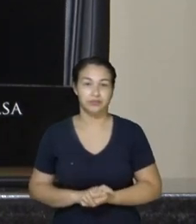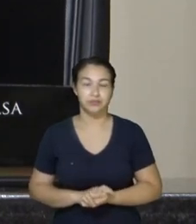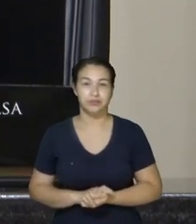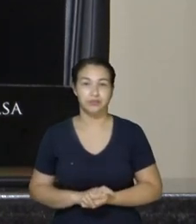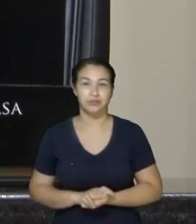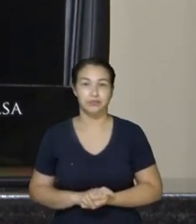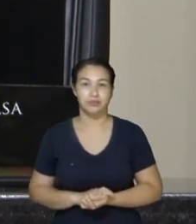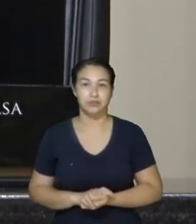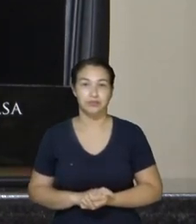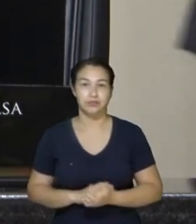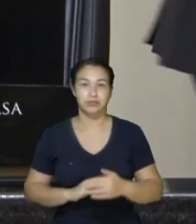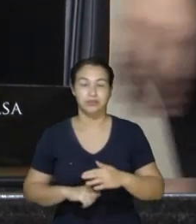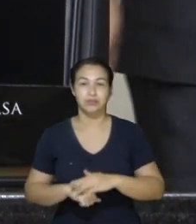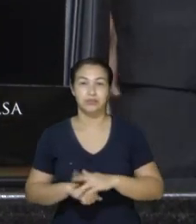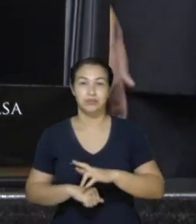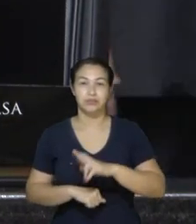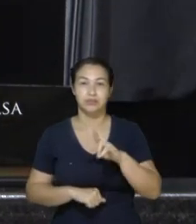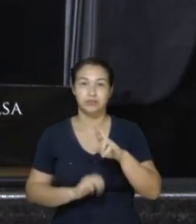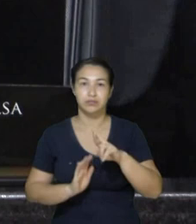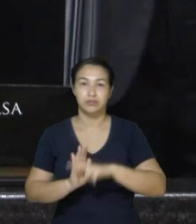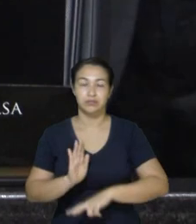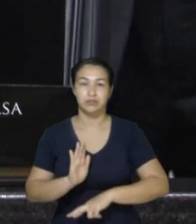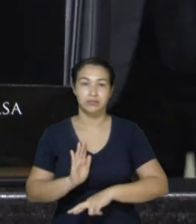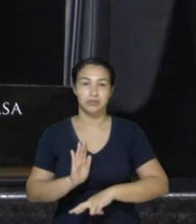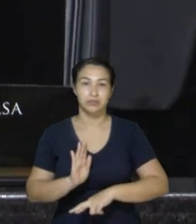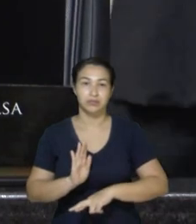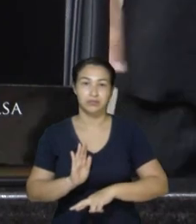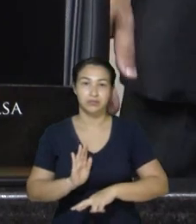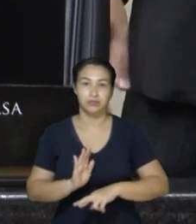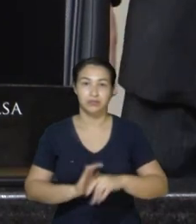relatora, deputada Ana Campagnolo, em discussão.